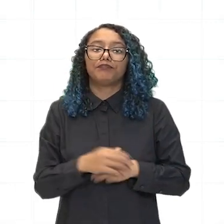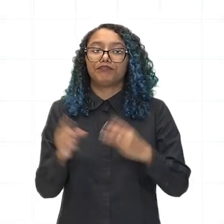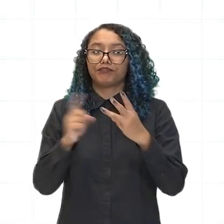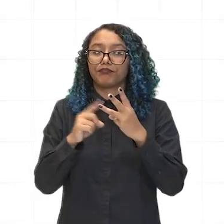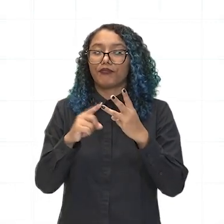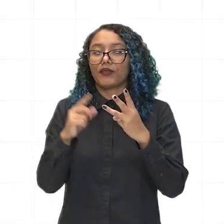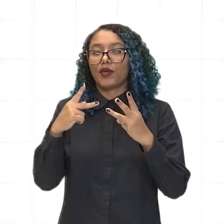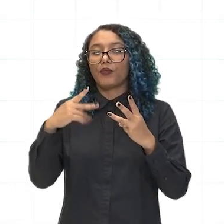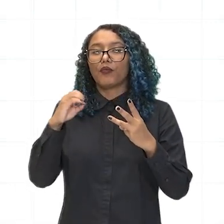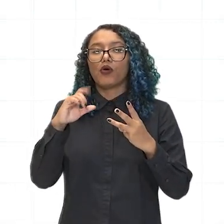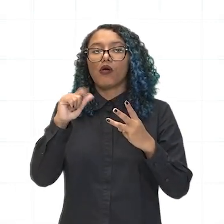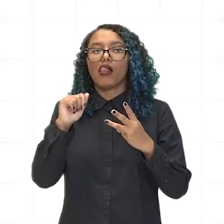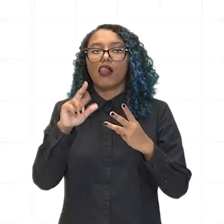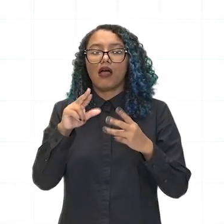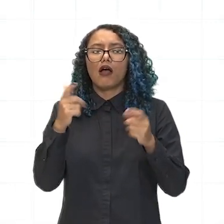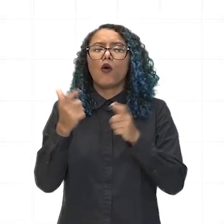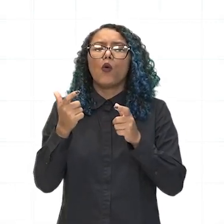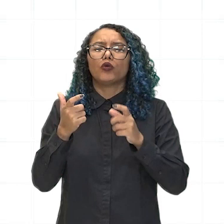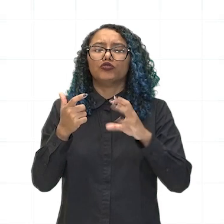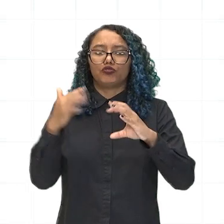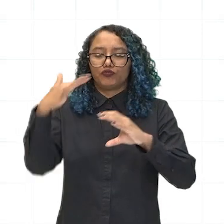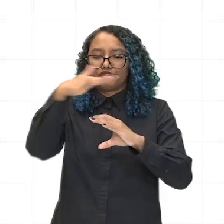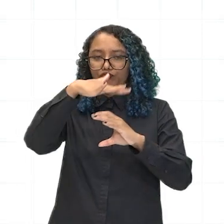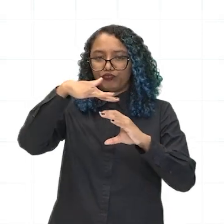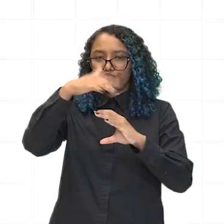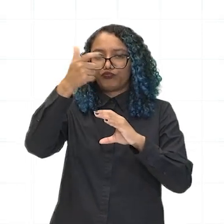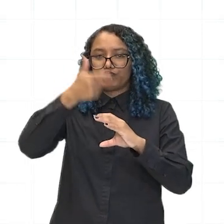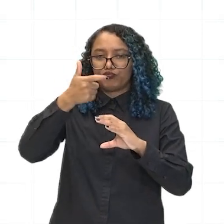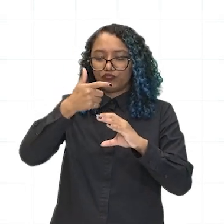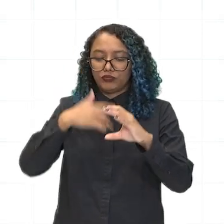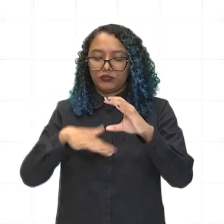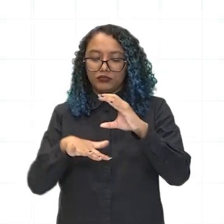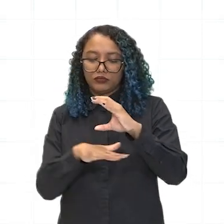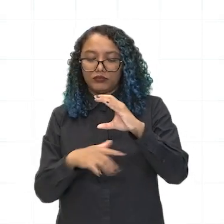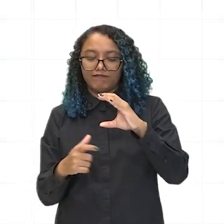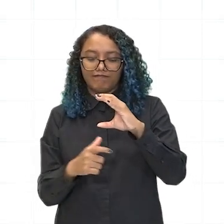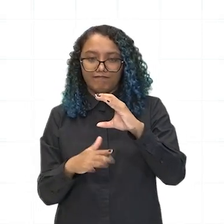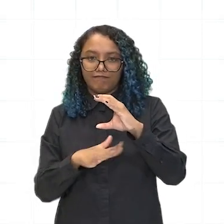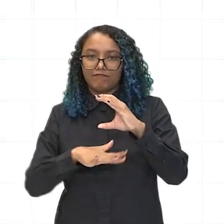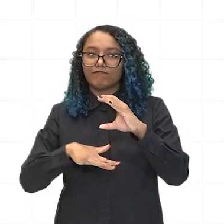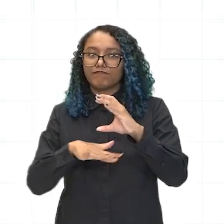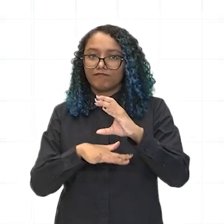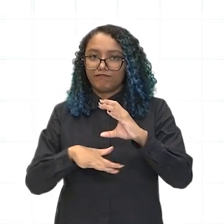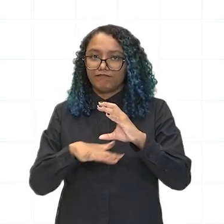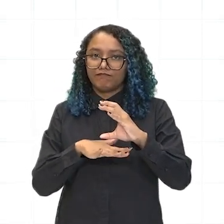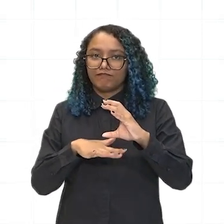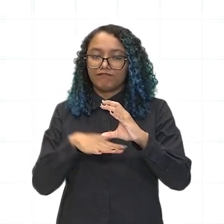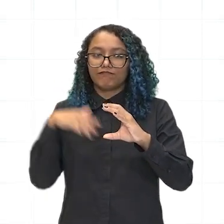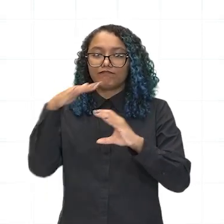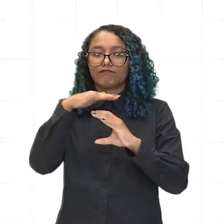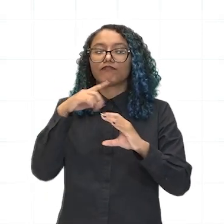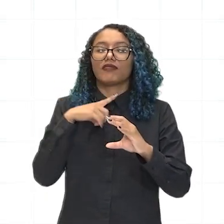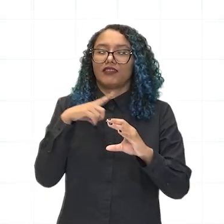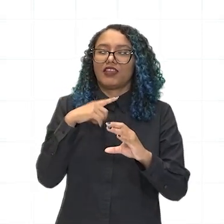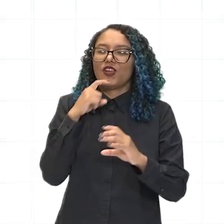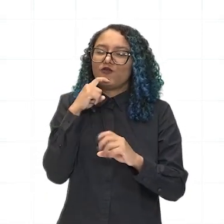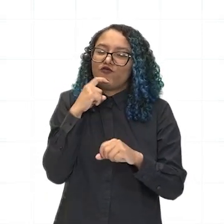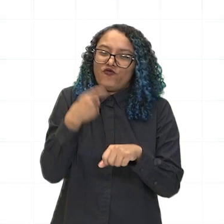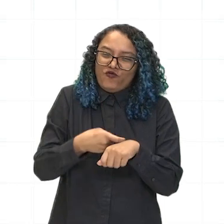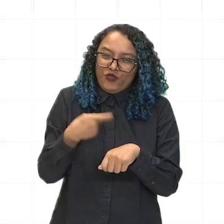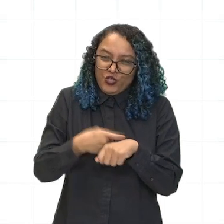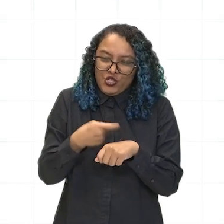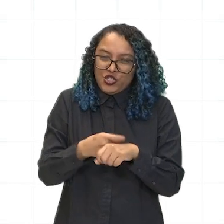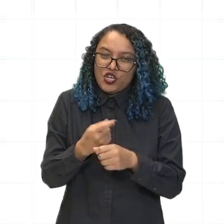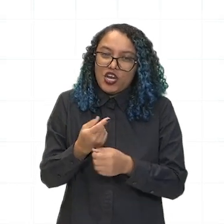zona polar estão lá nas extremidades, nos polos da Terra, onde possuem esse gelo